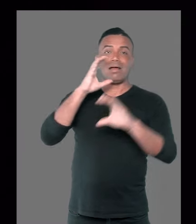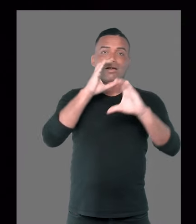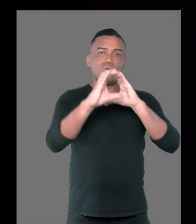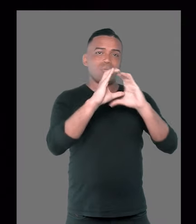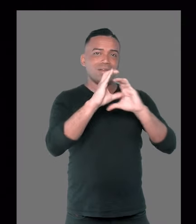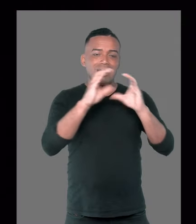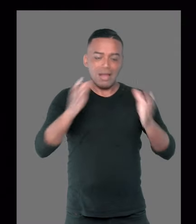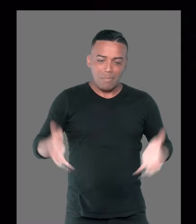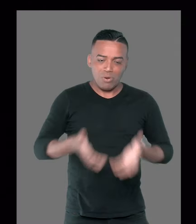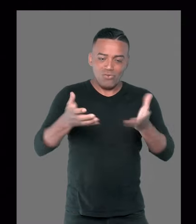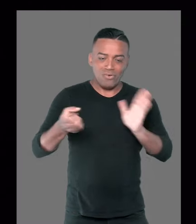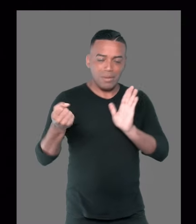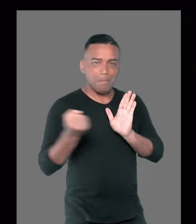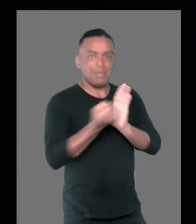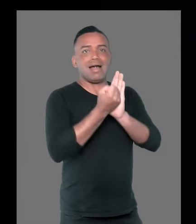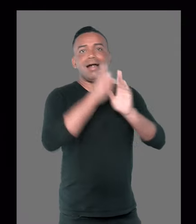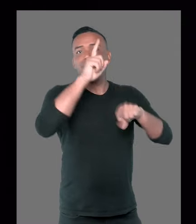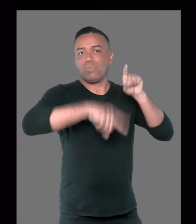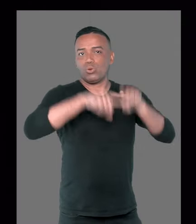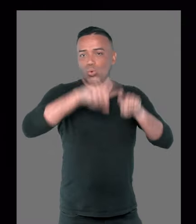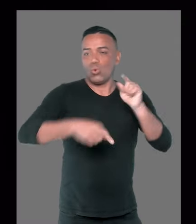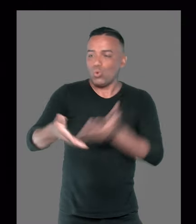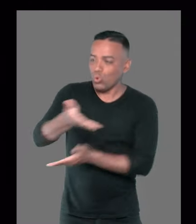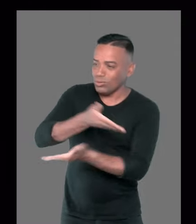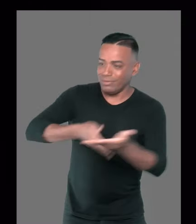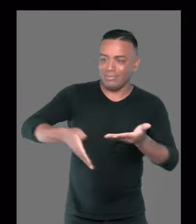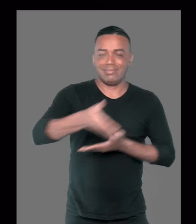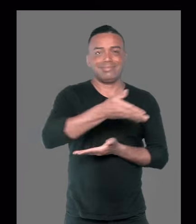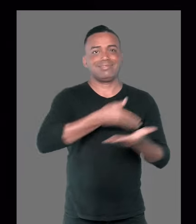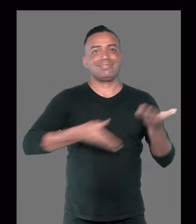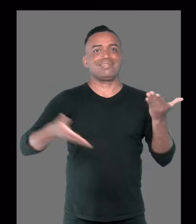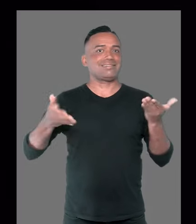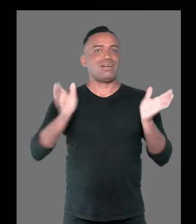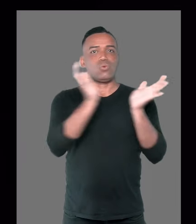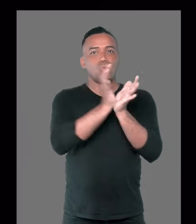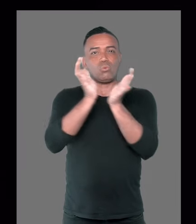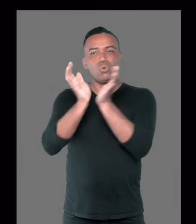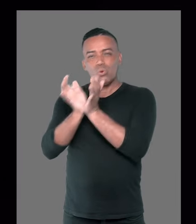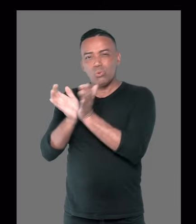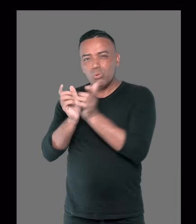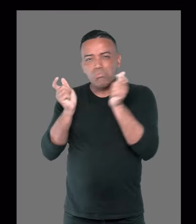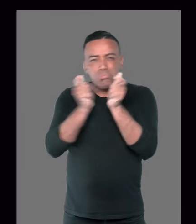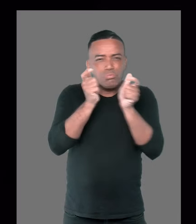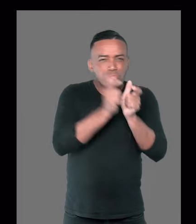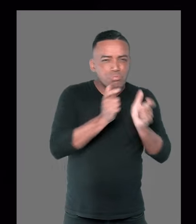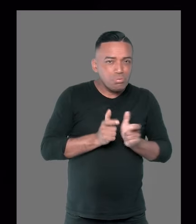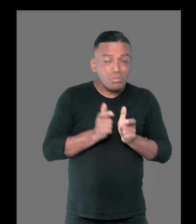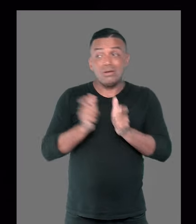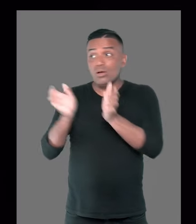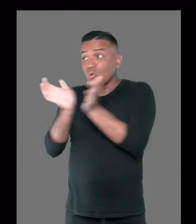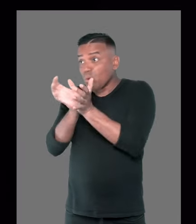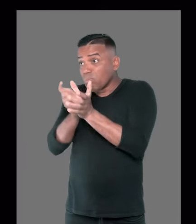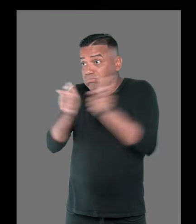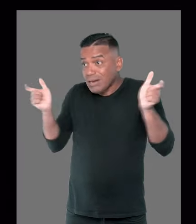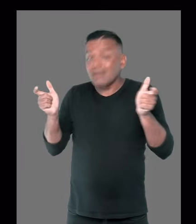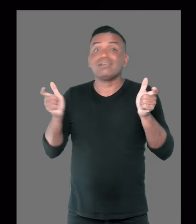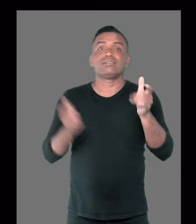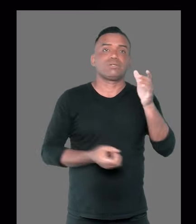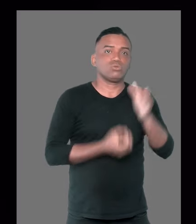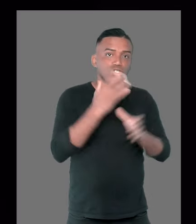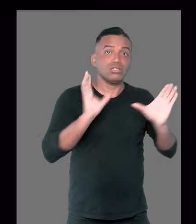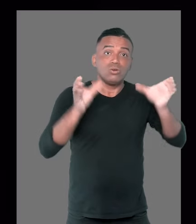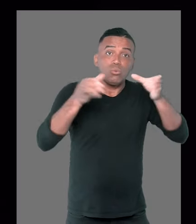para promover Marcas para promover produtos para interagir entre os seus grupos pequenos para interagir com grupos grandes para formar comunidades